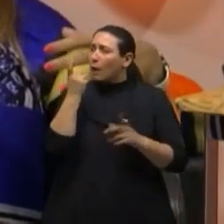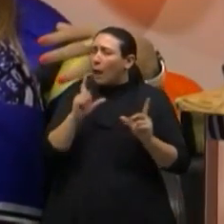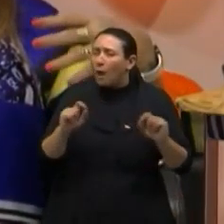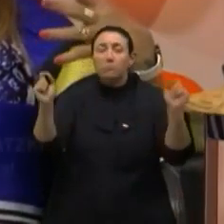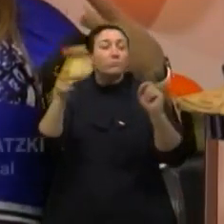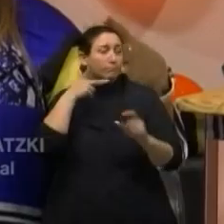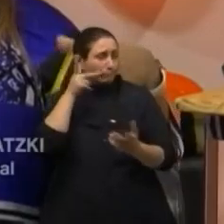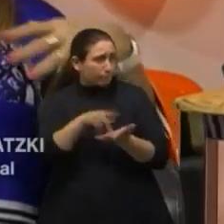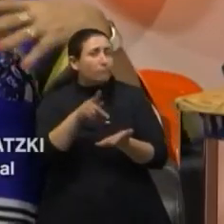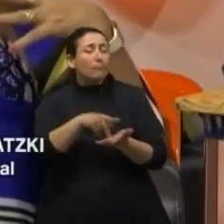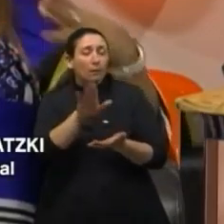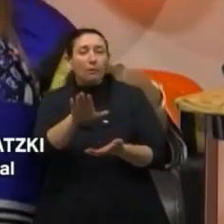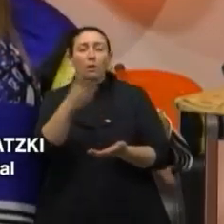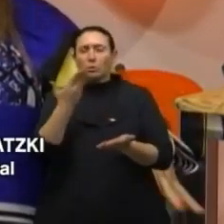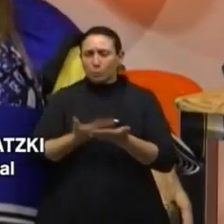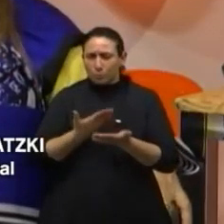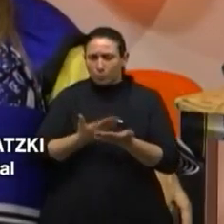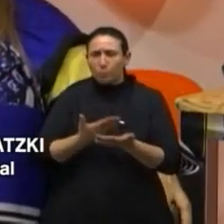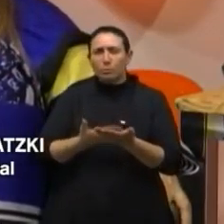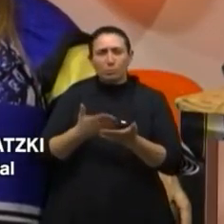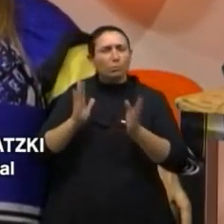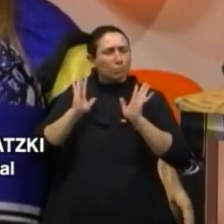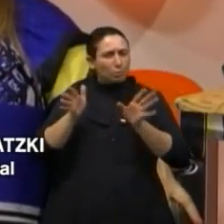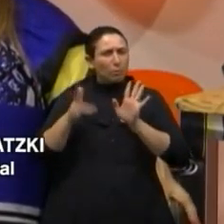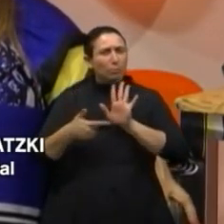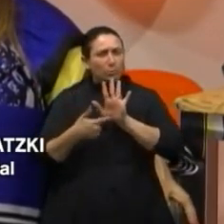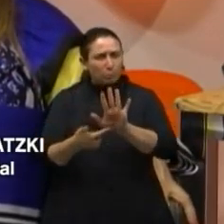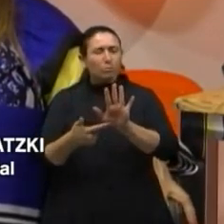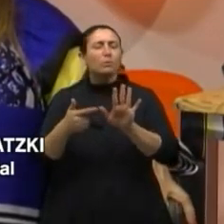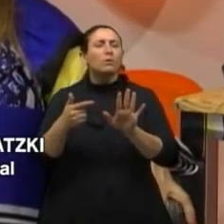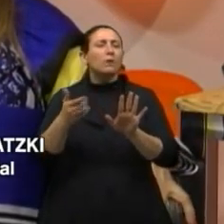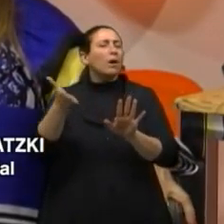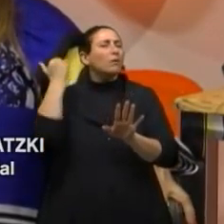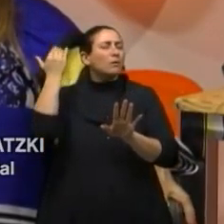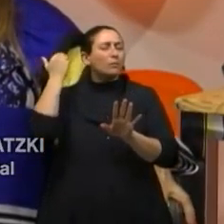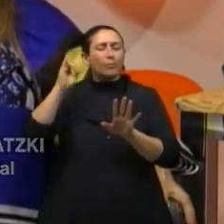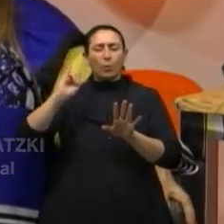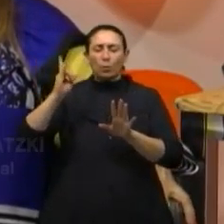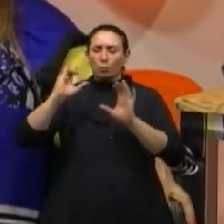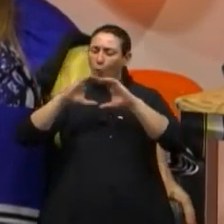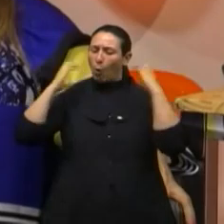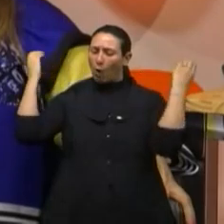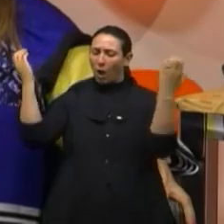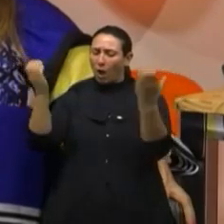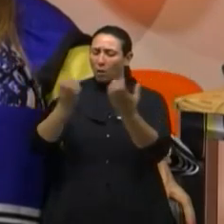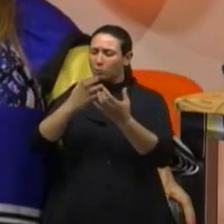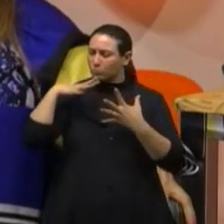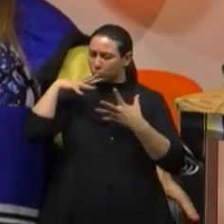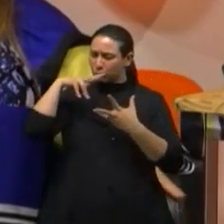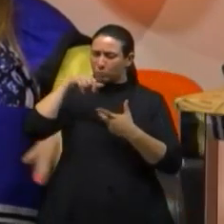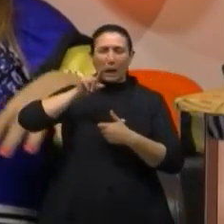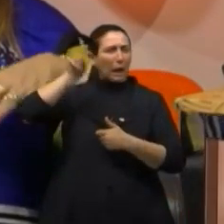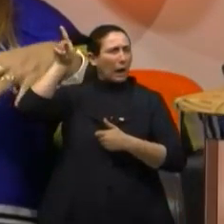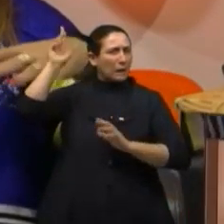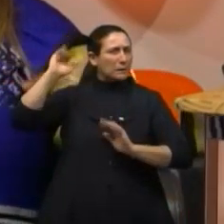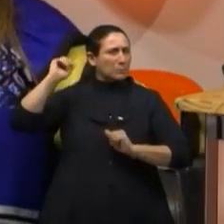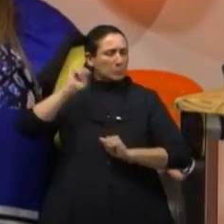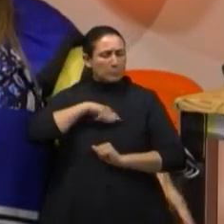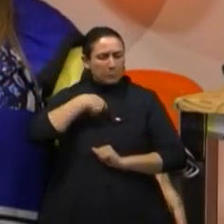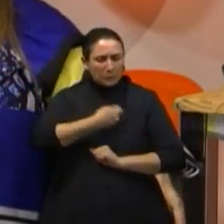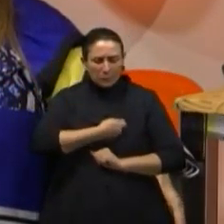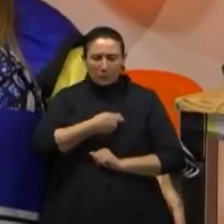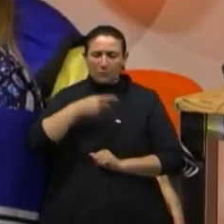existe isso tudo tá sob estudo no último Congresso Internacional em foi na Espanha saíram